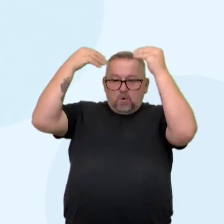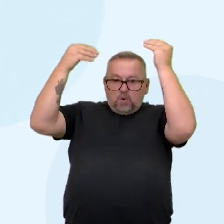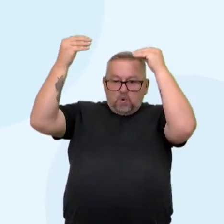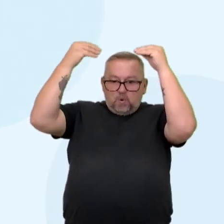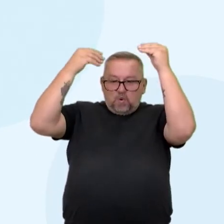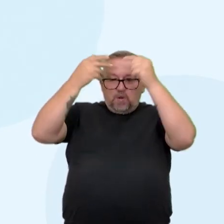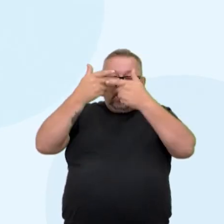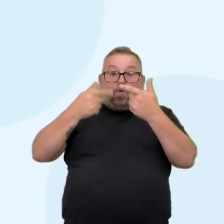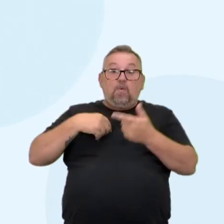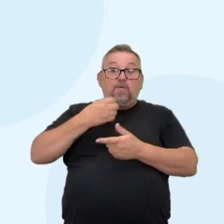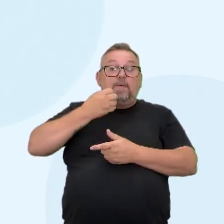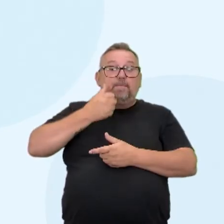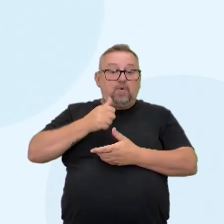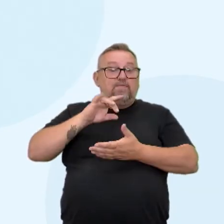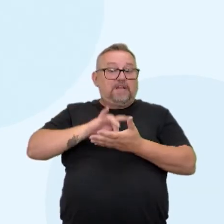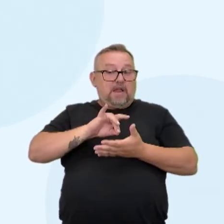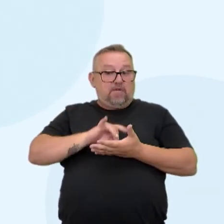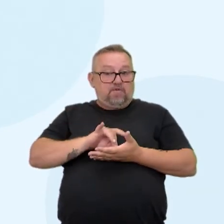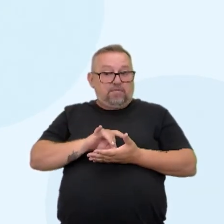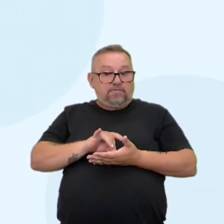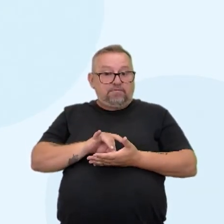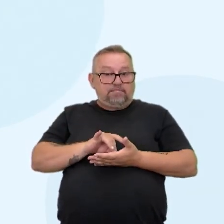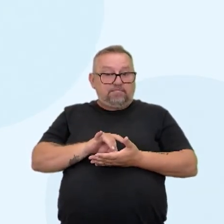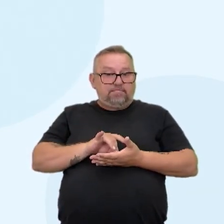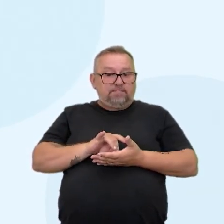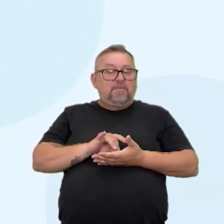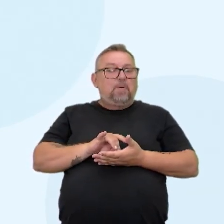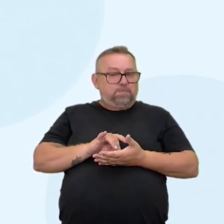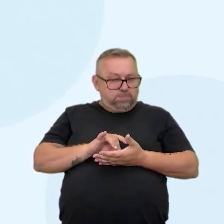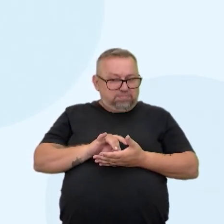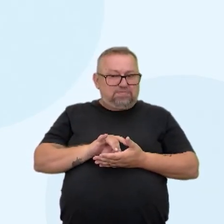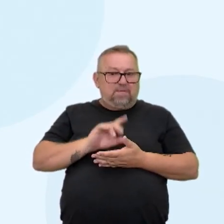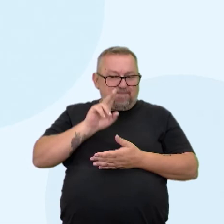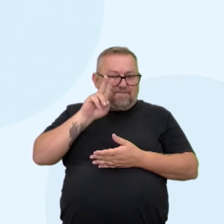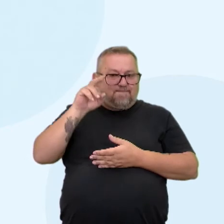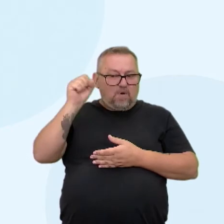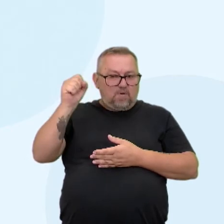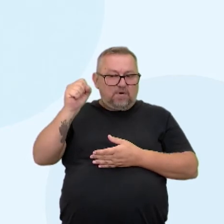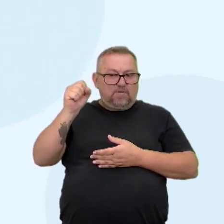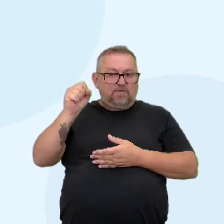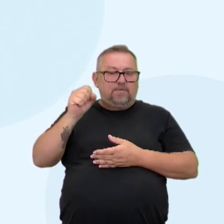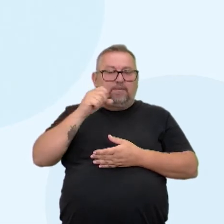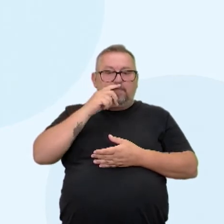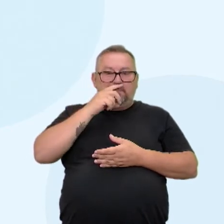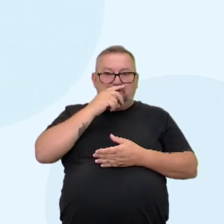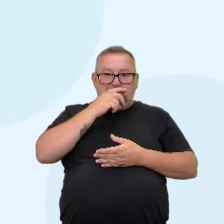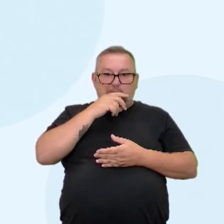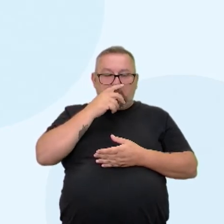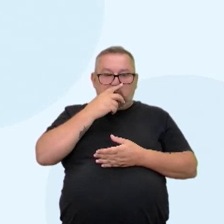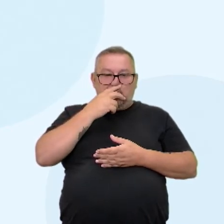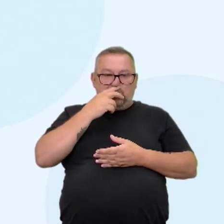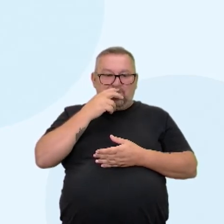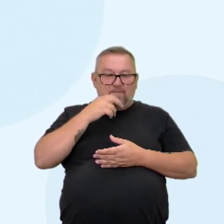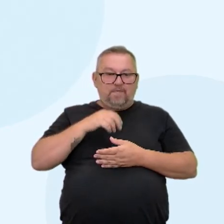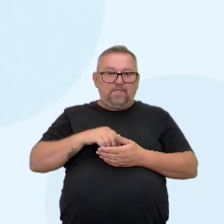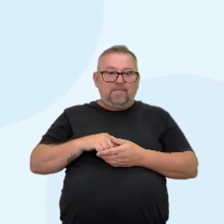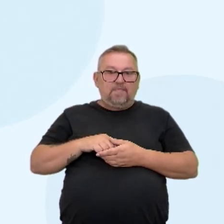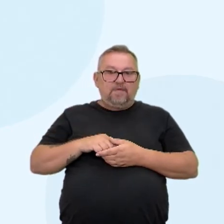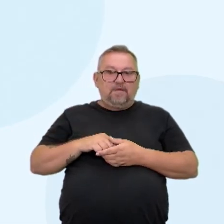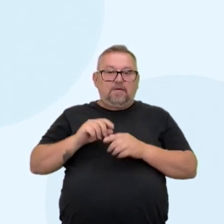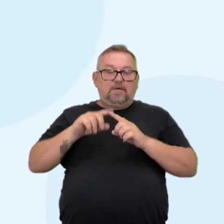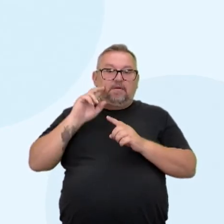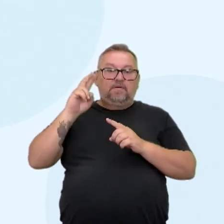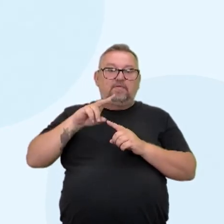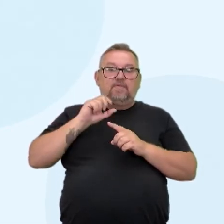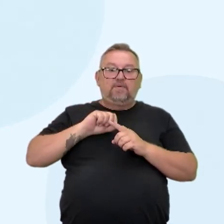só com conhecimentos verdadeiros é radical isso aí que o de kart está propondo né só que aí a gente